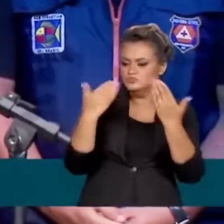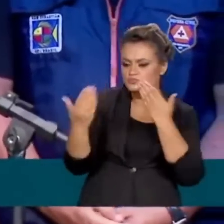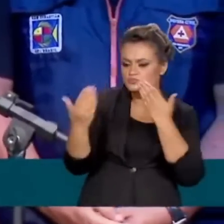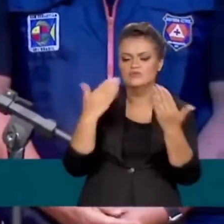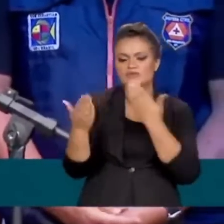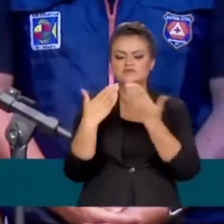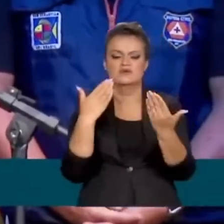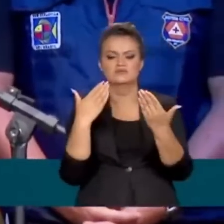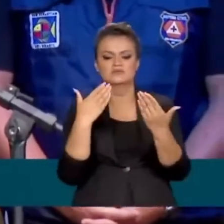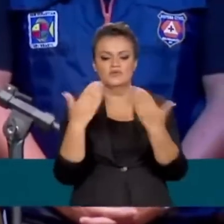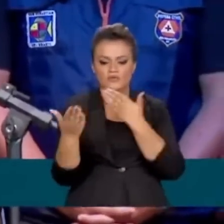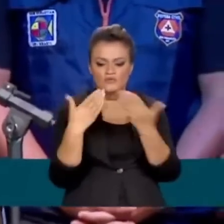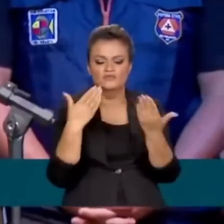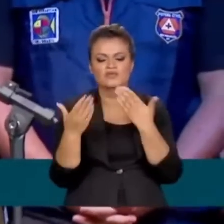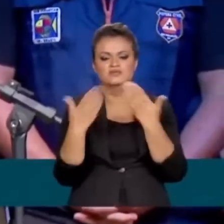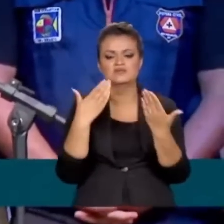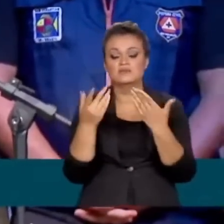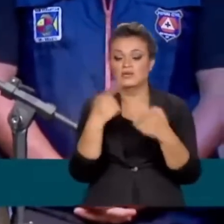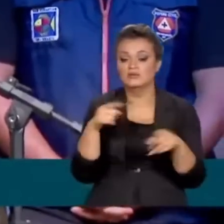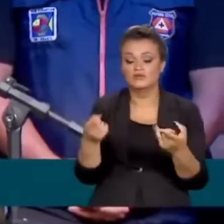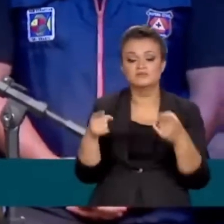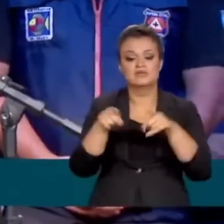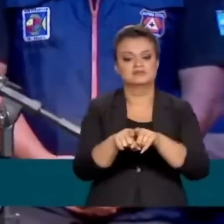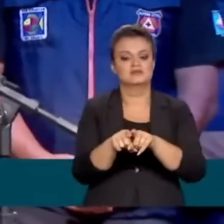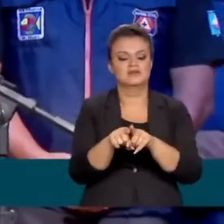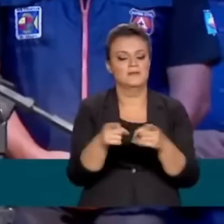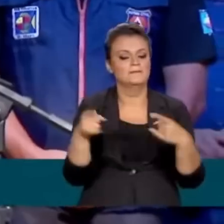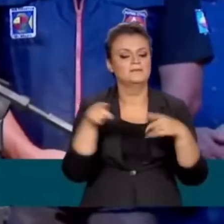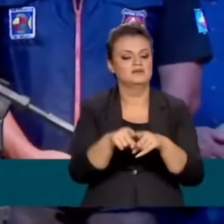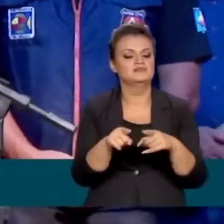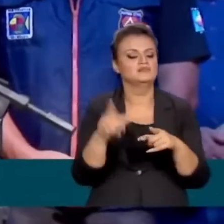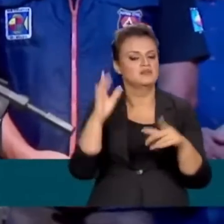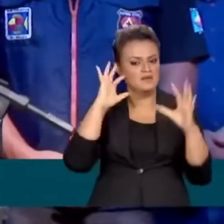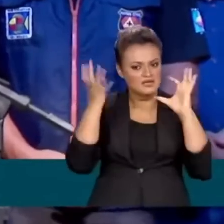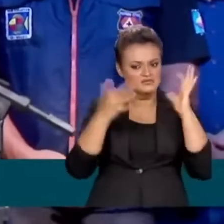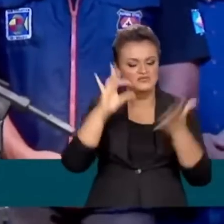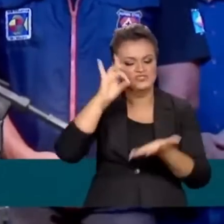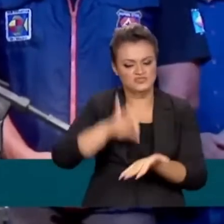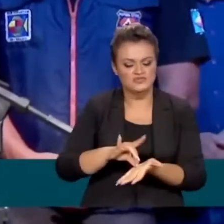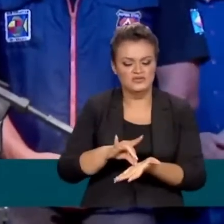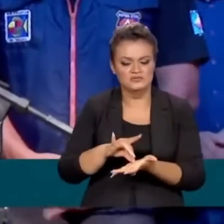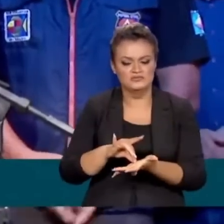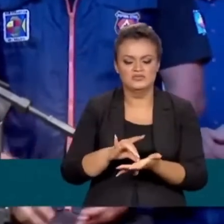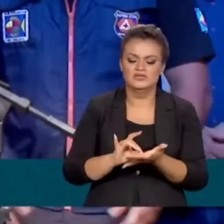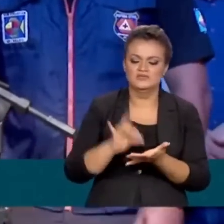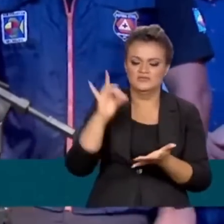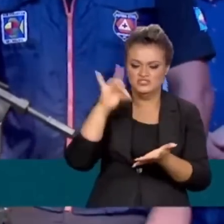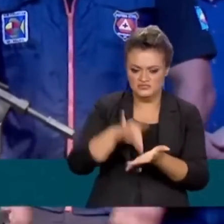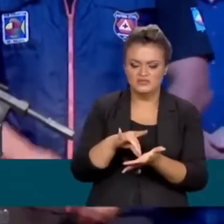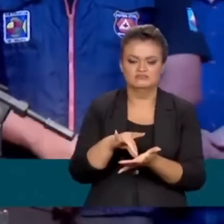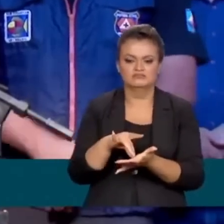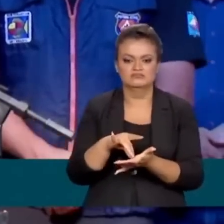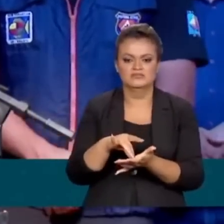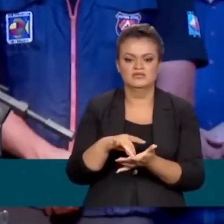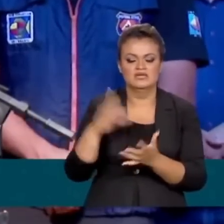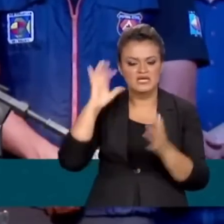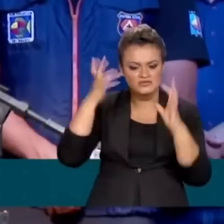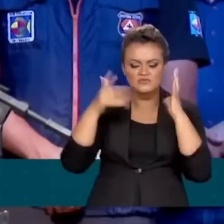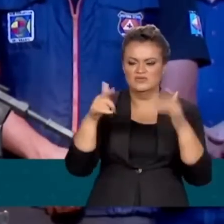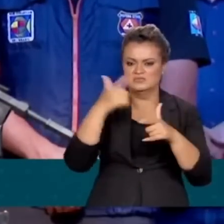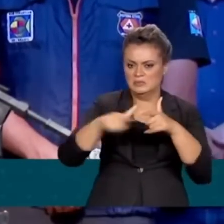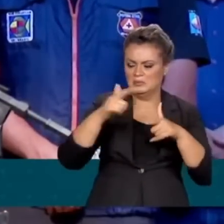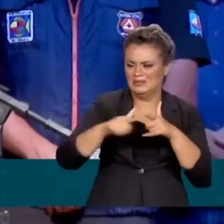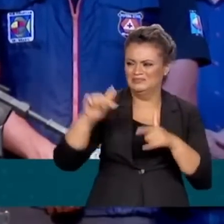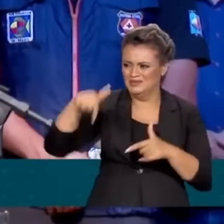para que a gente faça uma parceria para recuperar efetivamente de verdade o estrago que a chuva